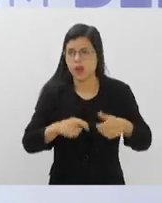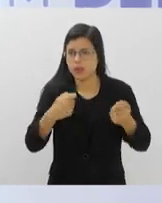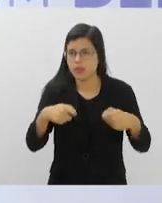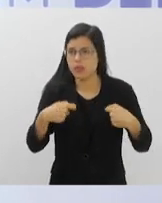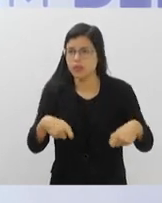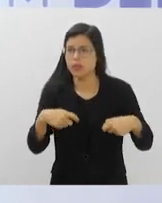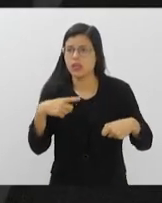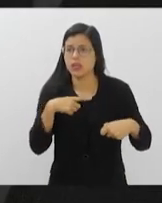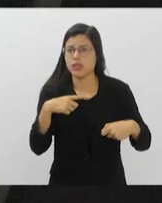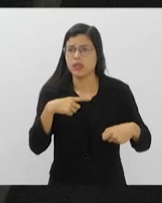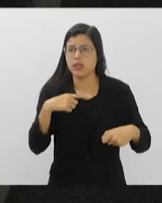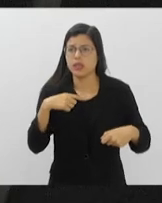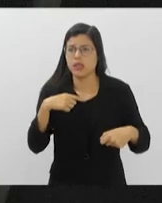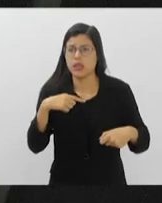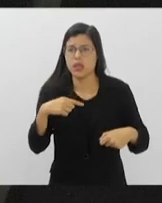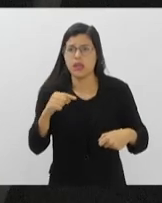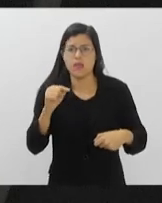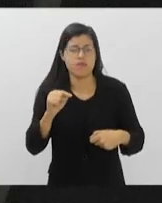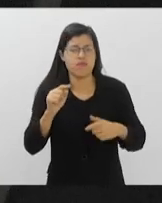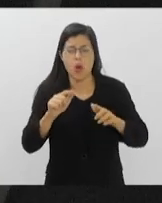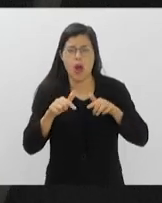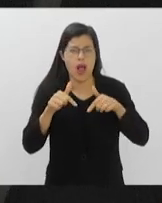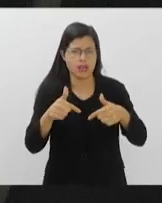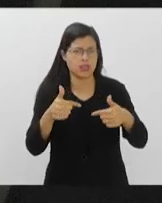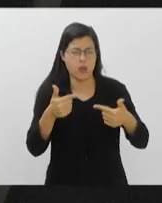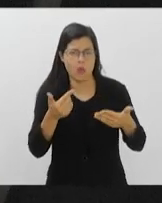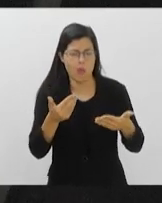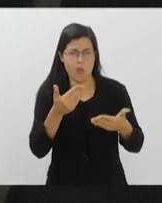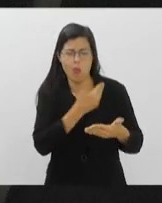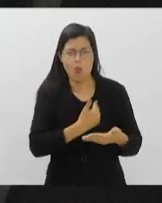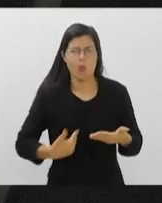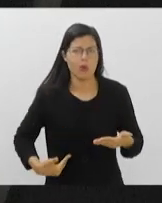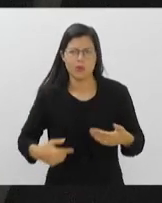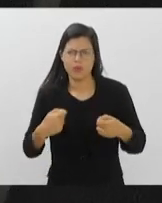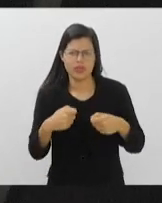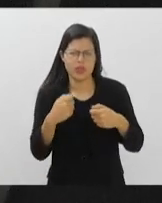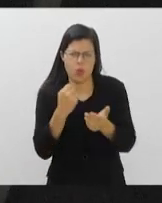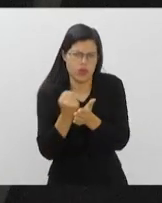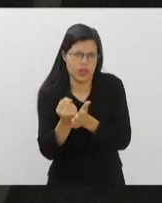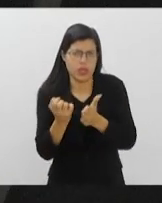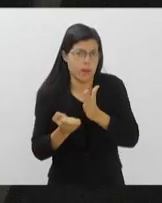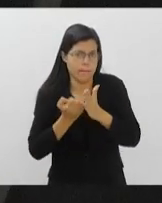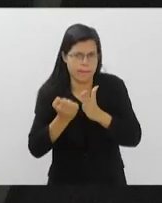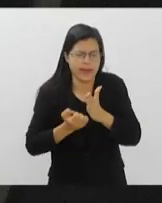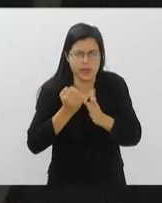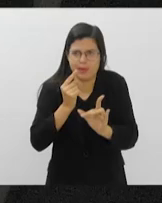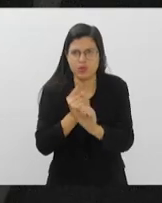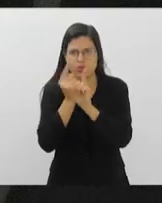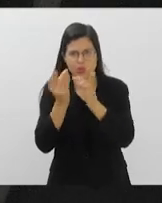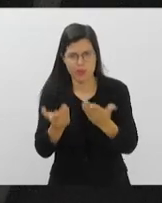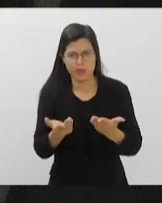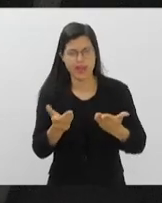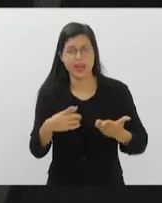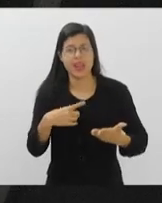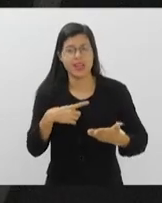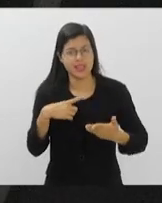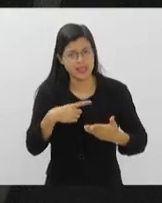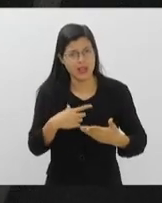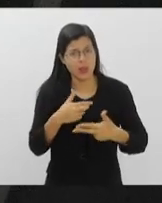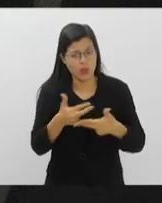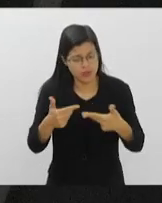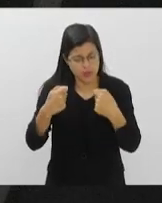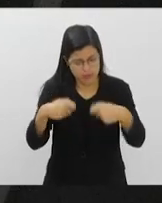civis públicas tem por aí a gente não precisa contratar empresas para fazer diagnósticos tem mil demandas que saltam aos